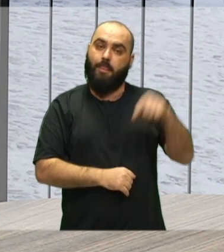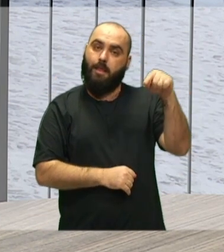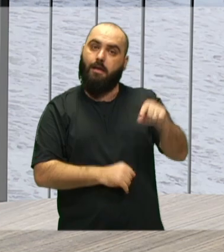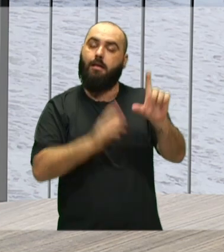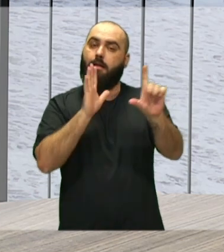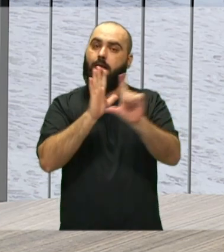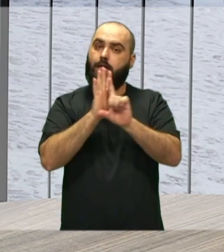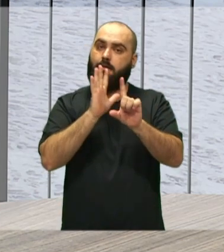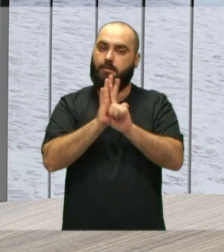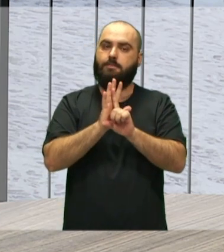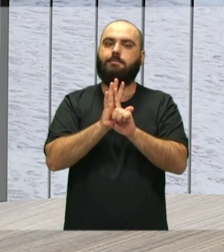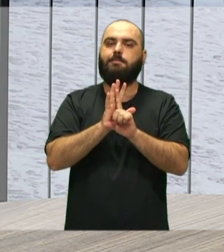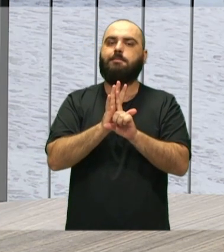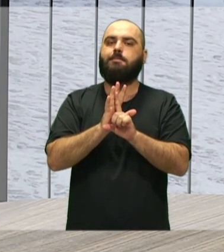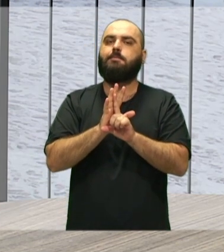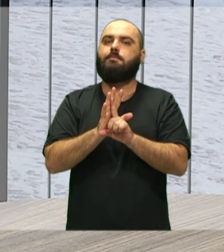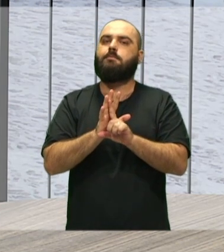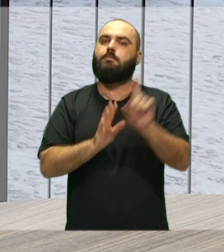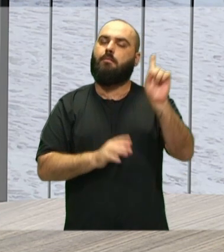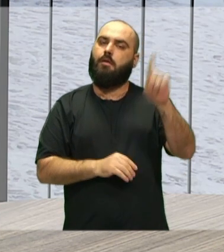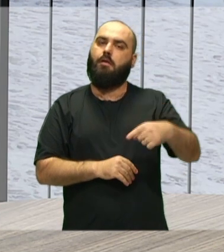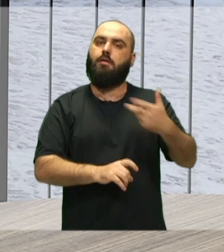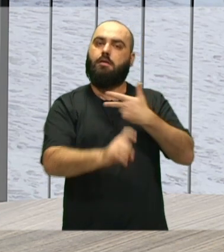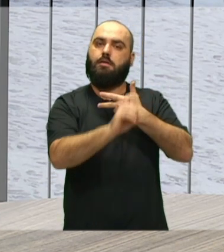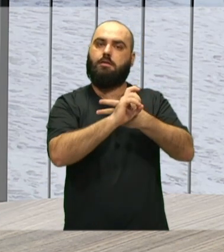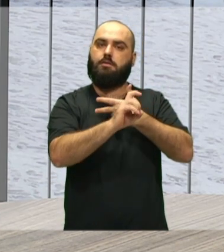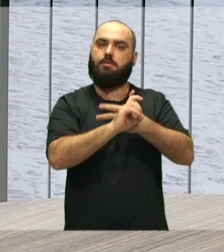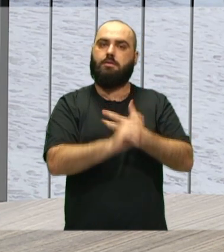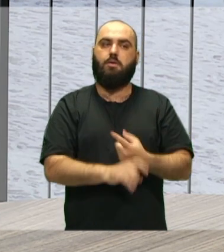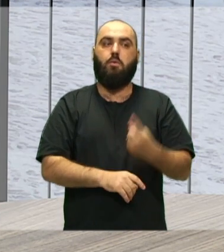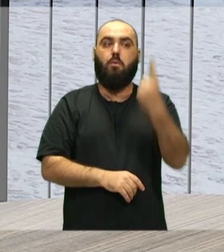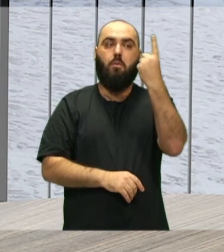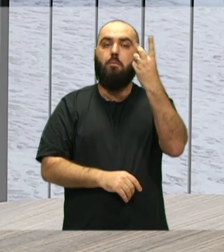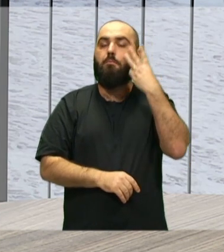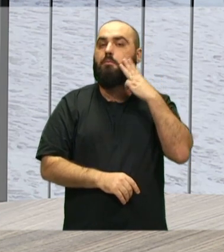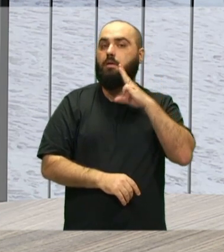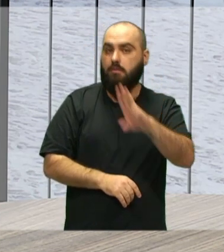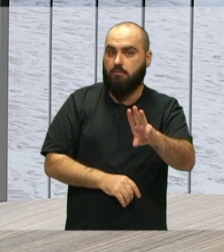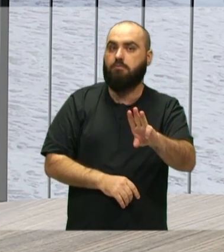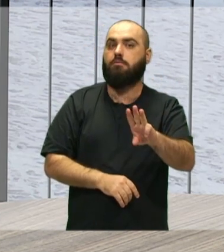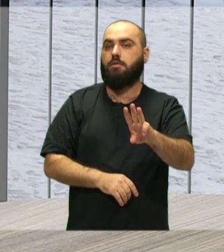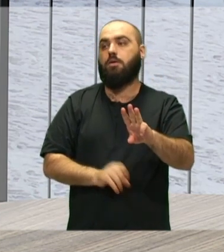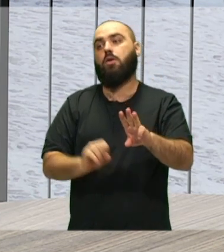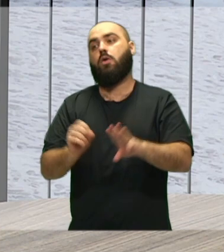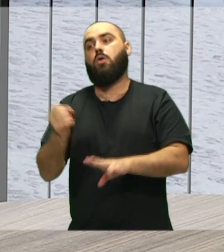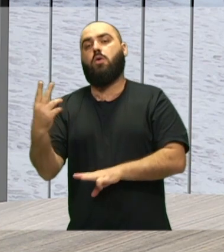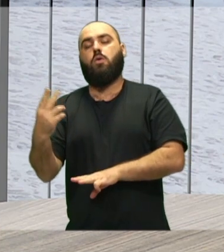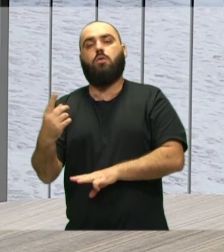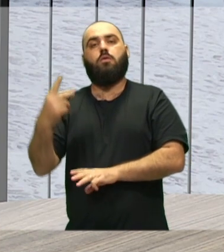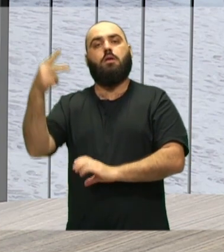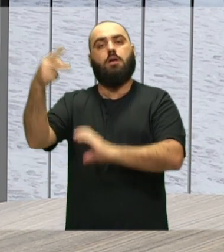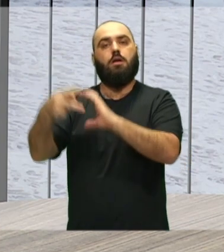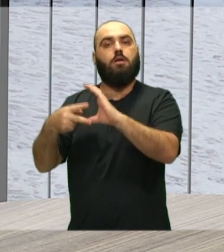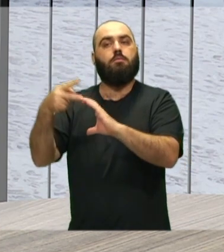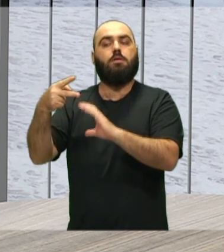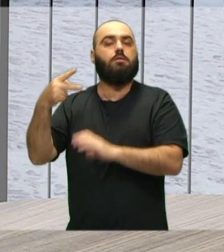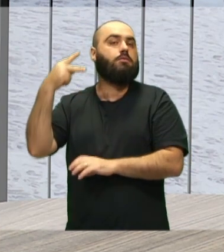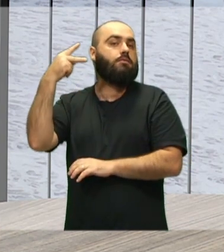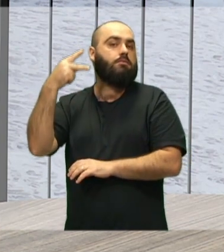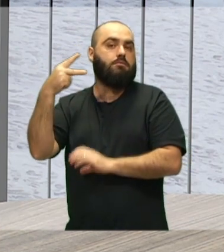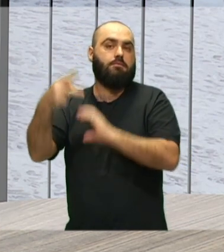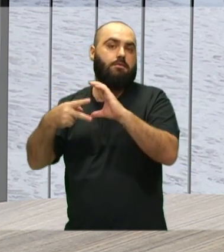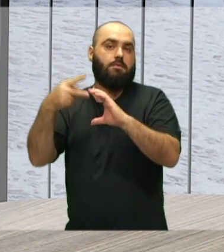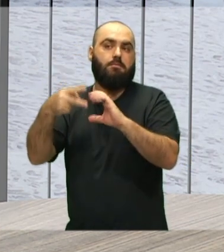ela funciona tanto para um poder executivo de 1 milhão de pessoas, como funciona para uma Câmara de Vereadores